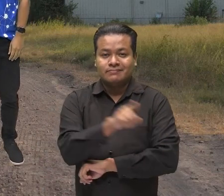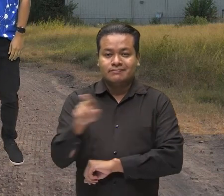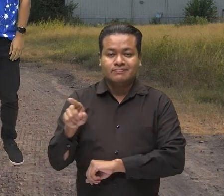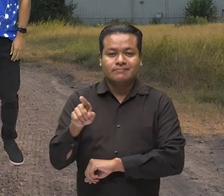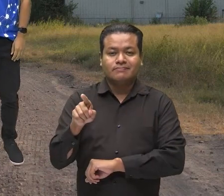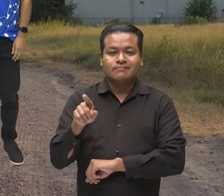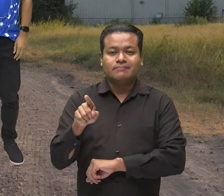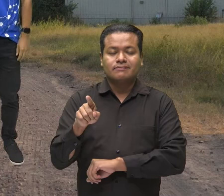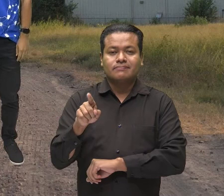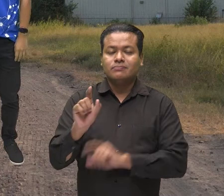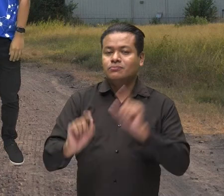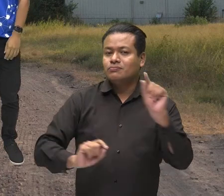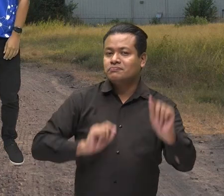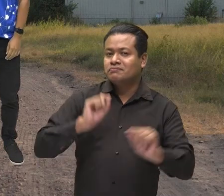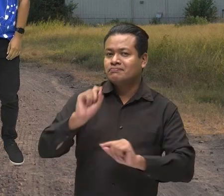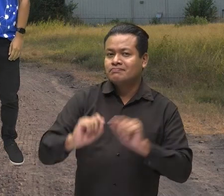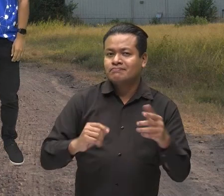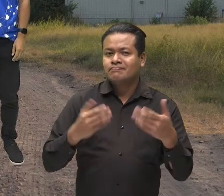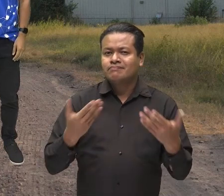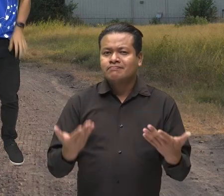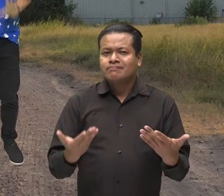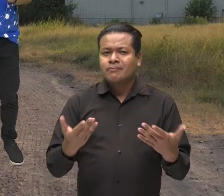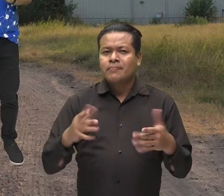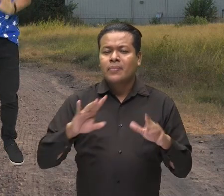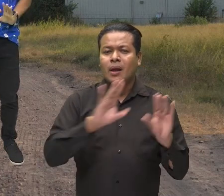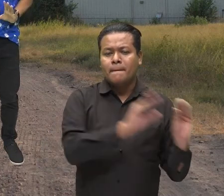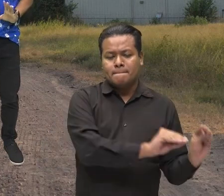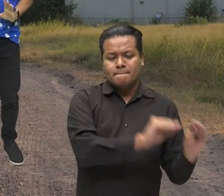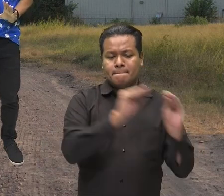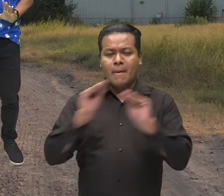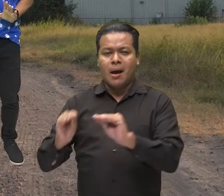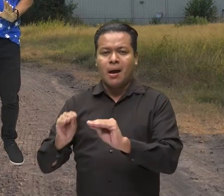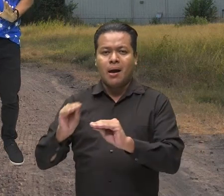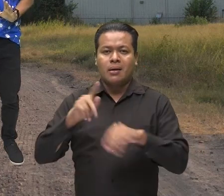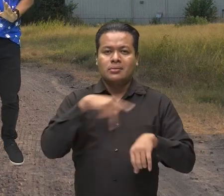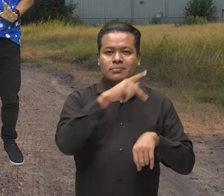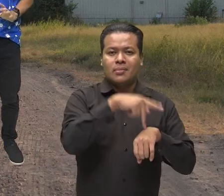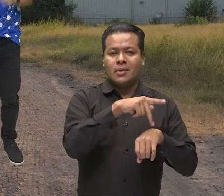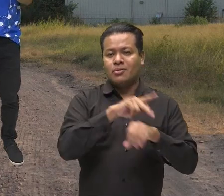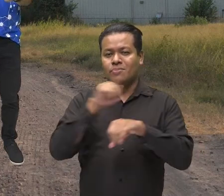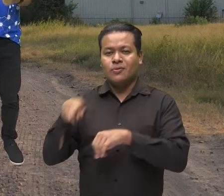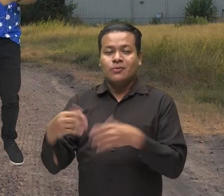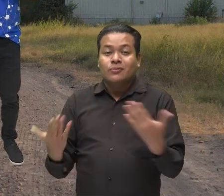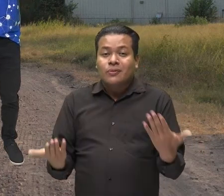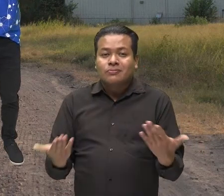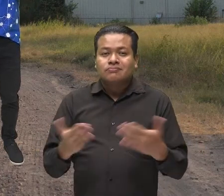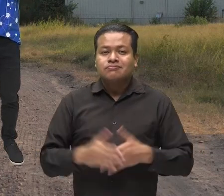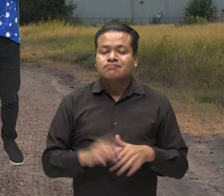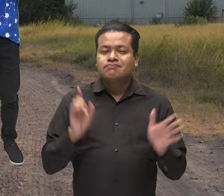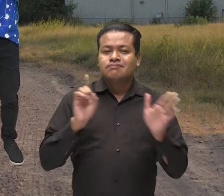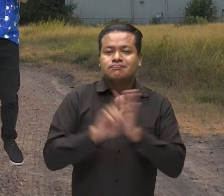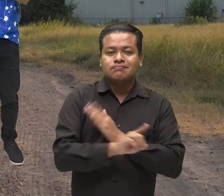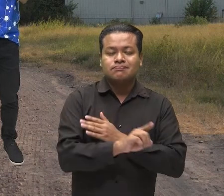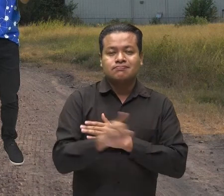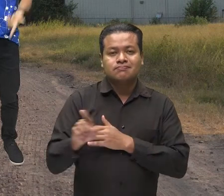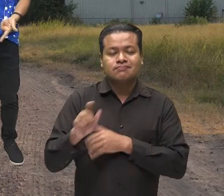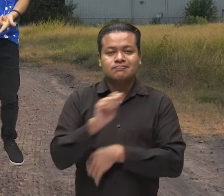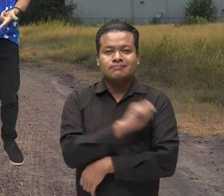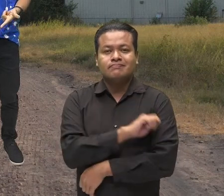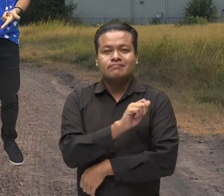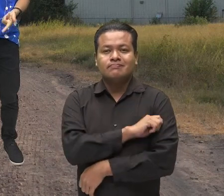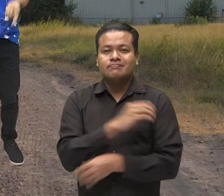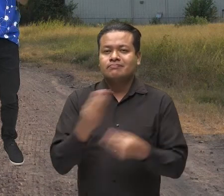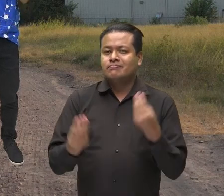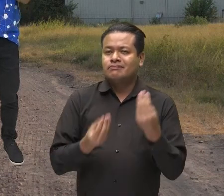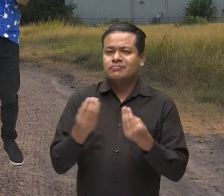alunos ali com relação à questão da imigração. Vamos voltar a falar da imigração aqui agora, né? Perguntei ali dos nossos alunos sobre essa questão